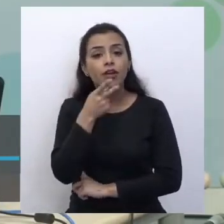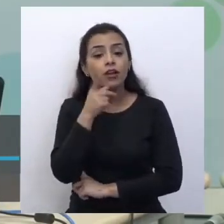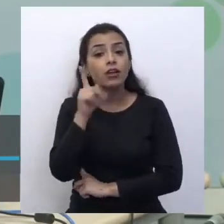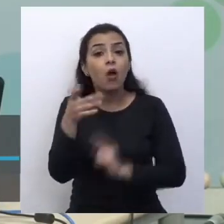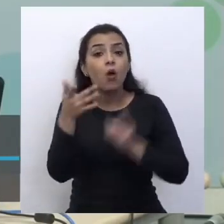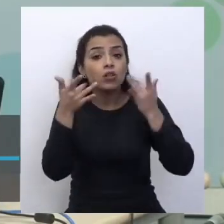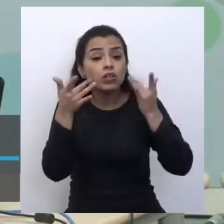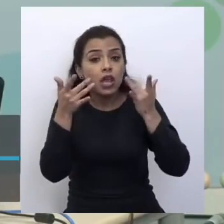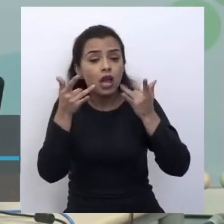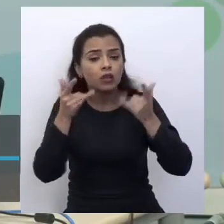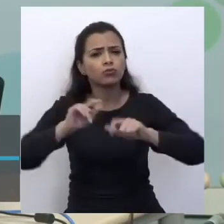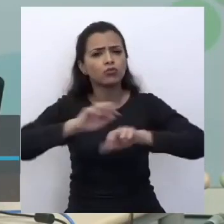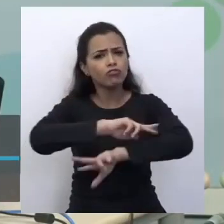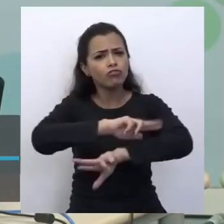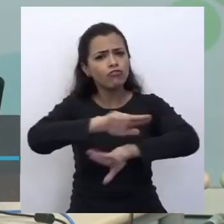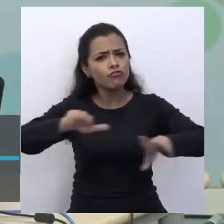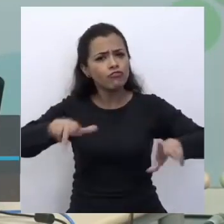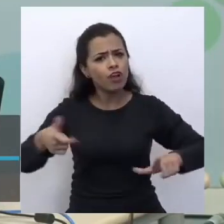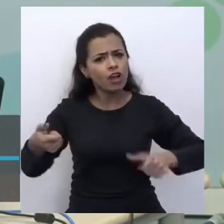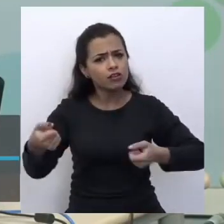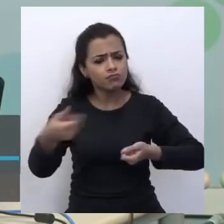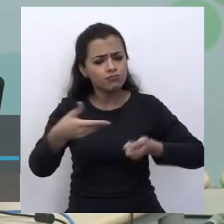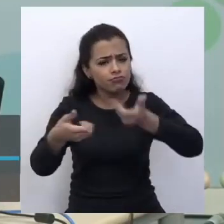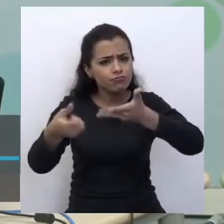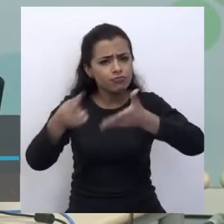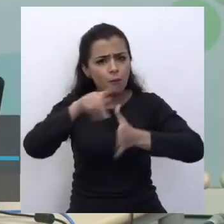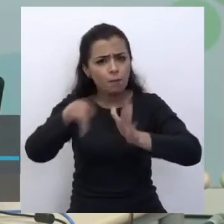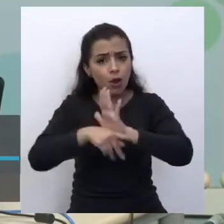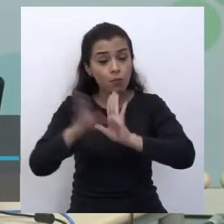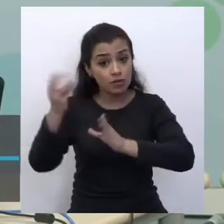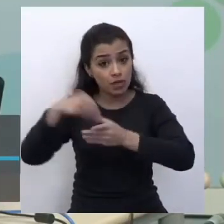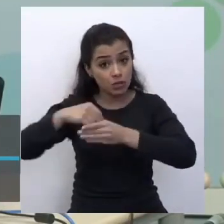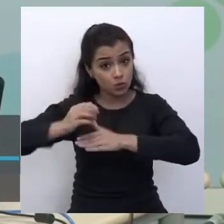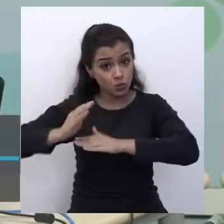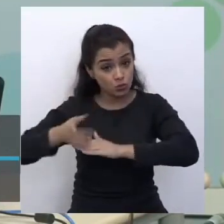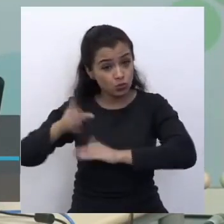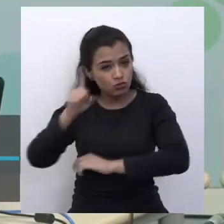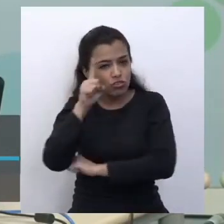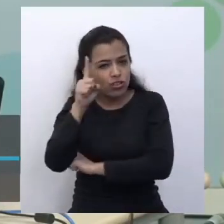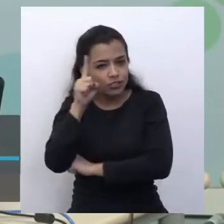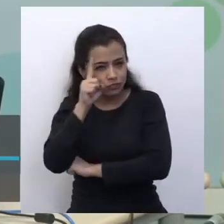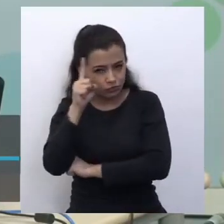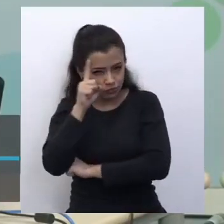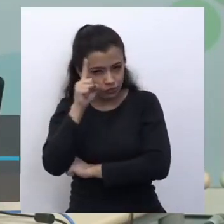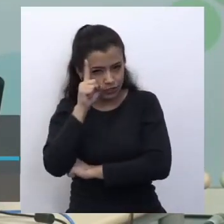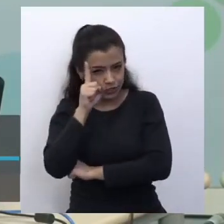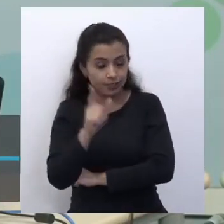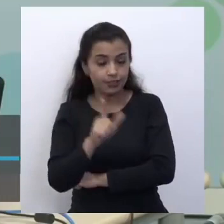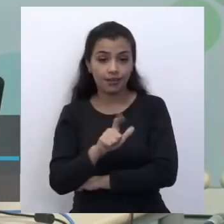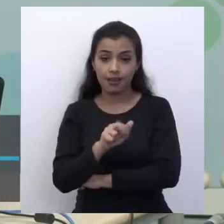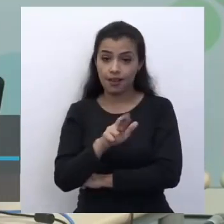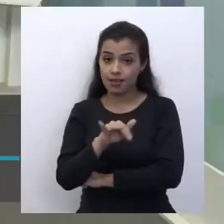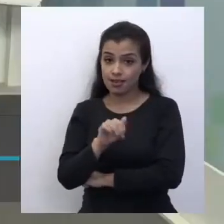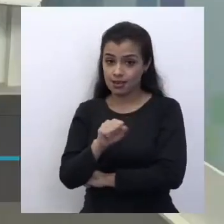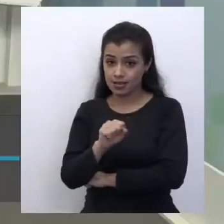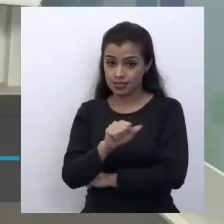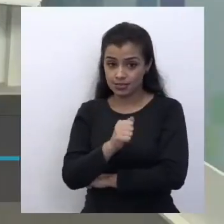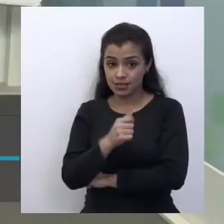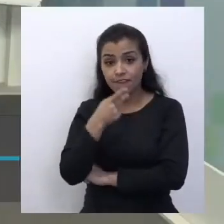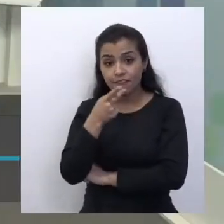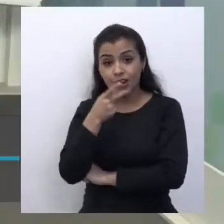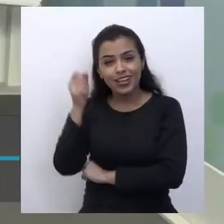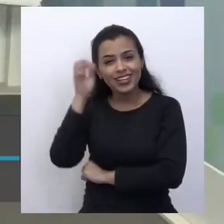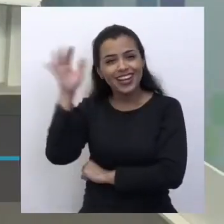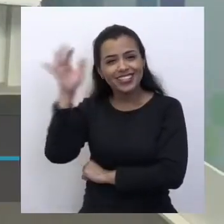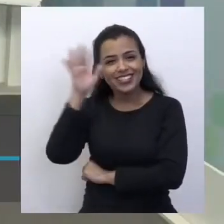com vários elementos do cotidiano, né? A Raíssa ainda cita que é o teatro criativo. Muito bom, turma. Muito